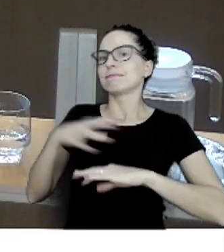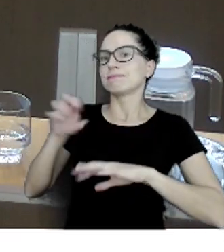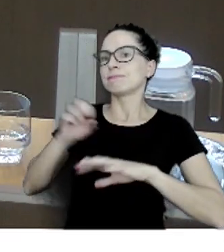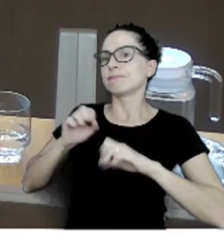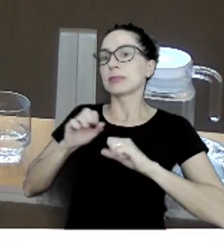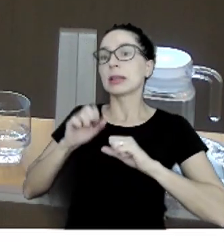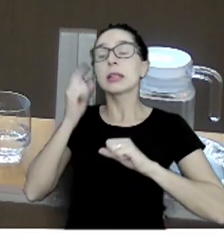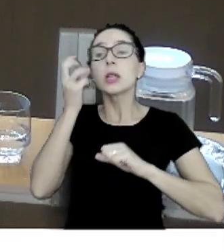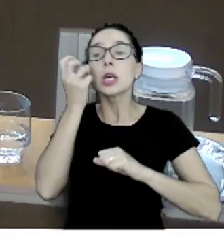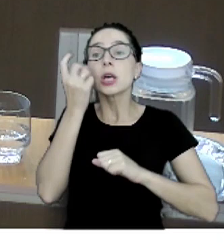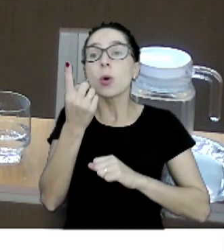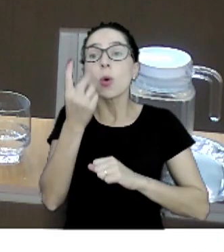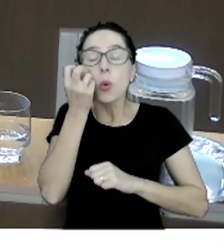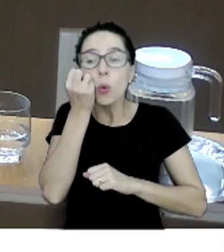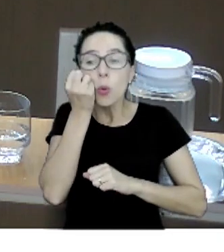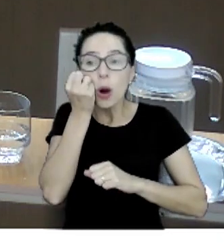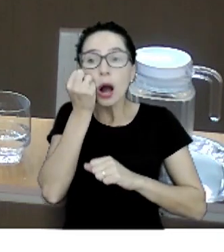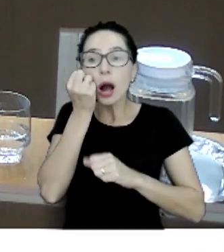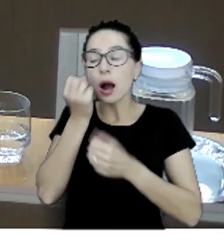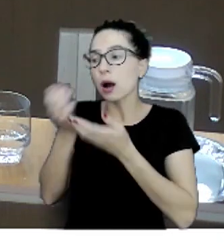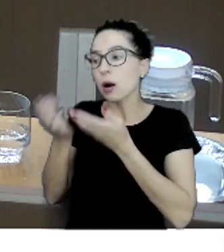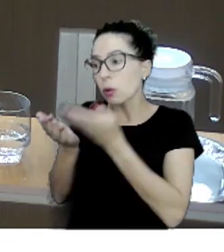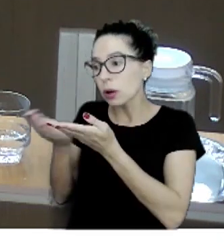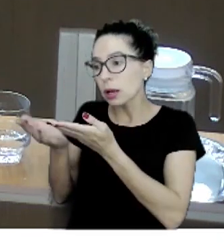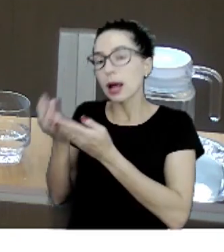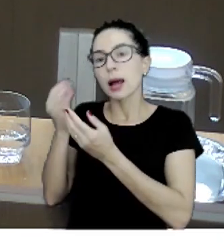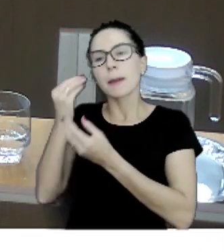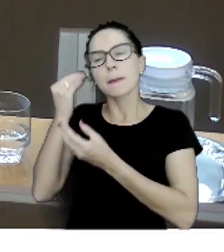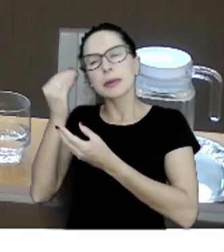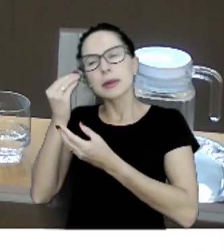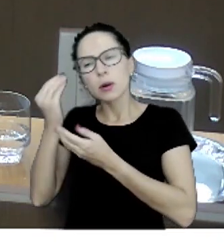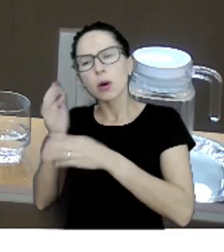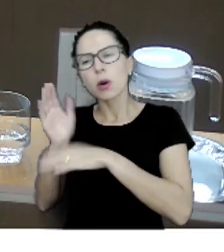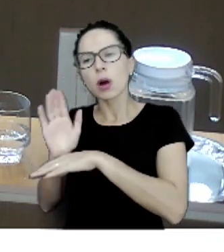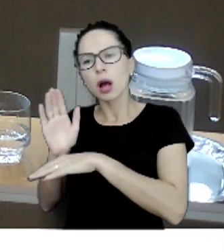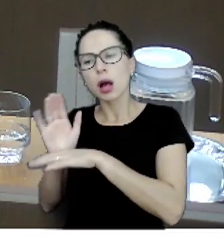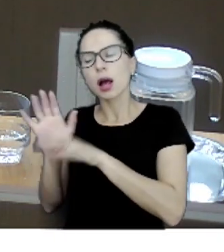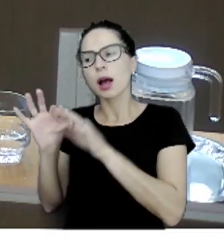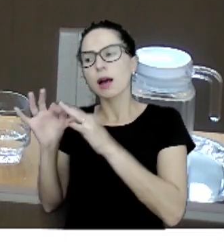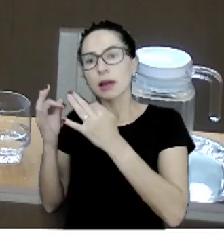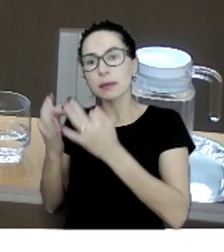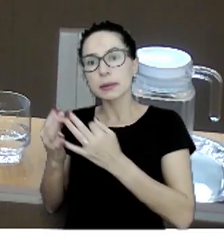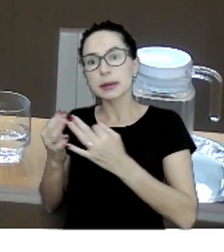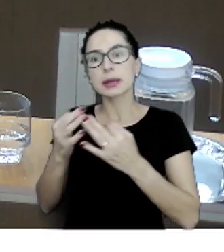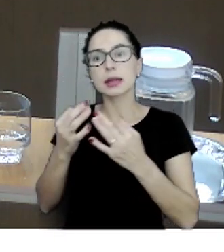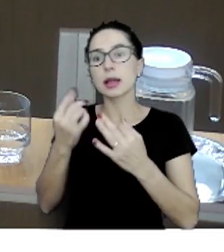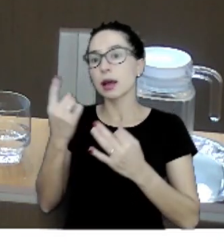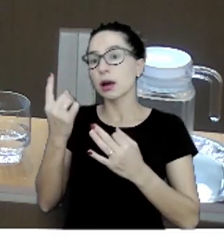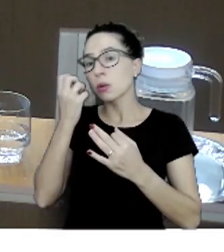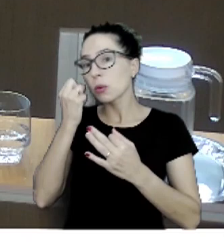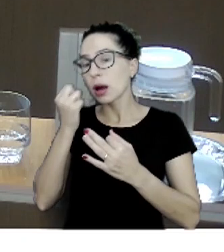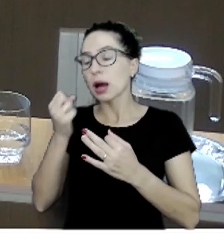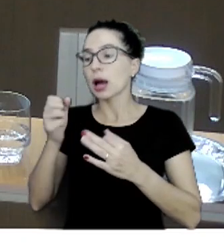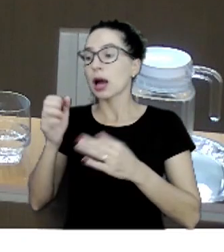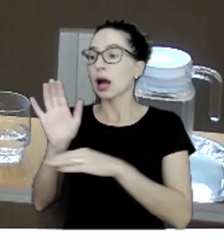melhor essas pessoas, com um psicólogo, conversando com ele, com a família, dando a tranquilidade que ele está dentro do